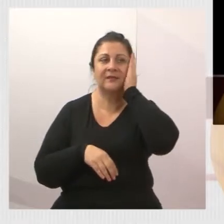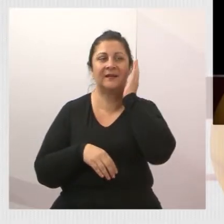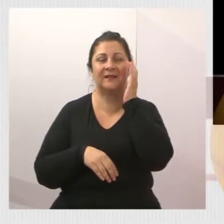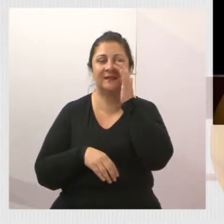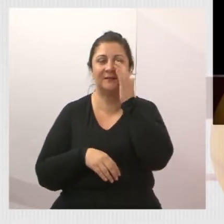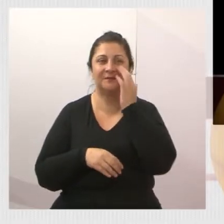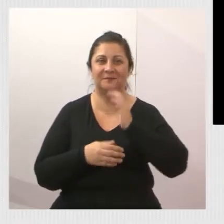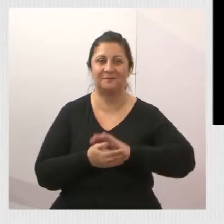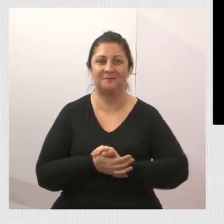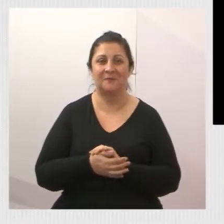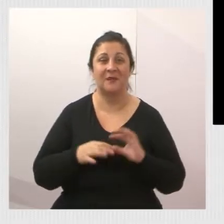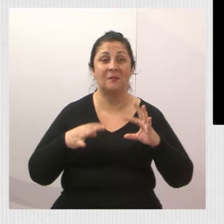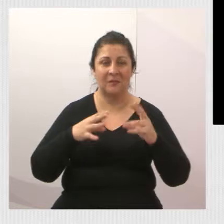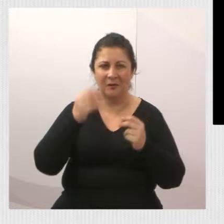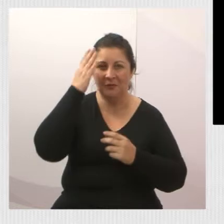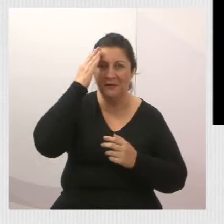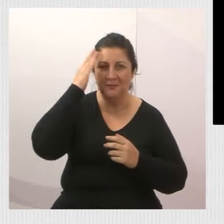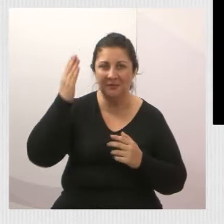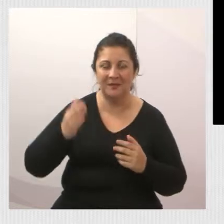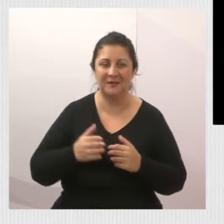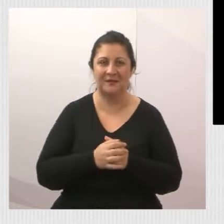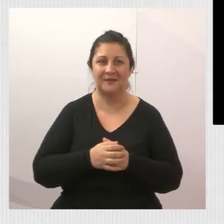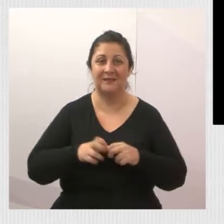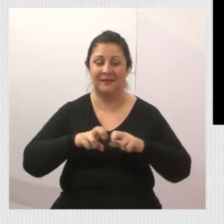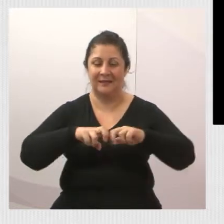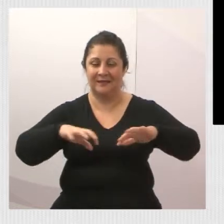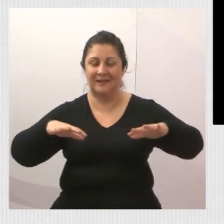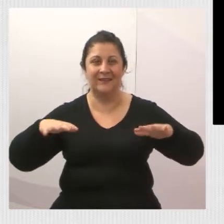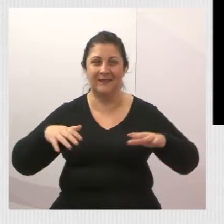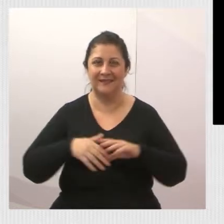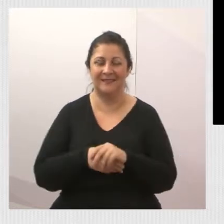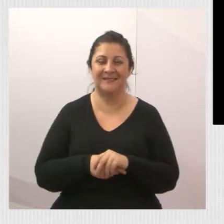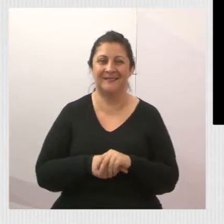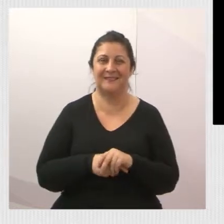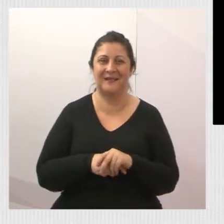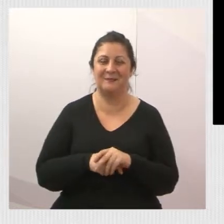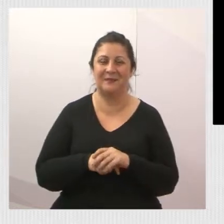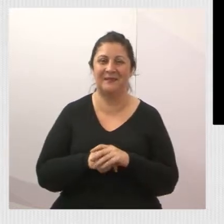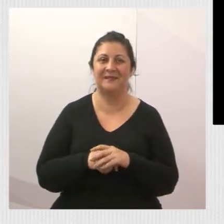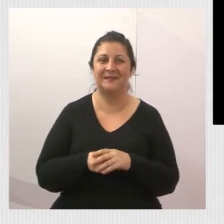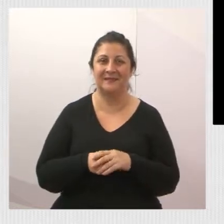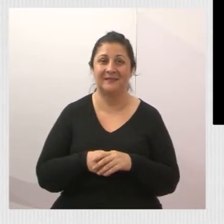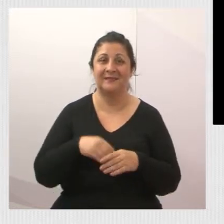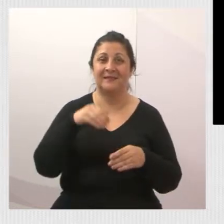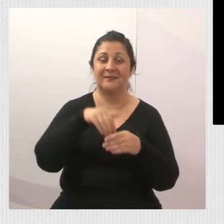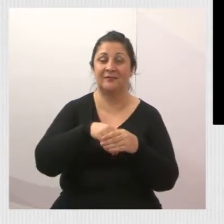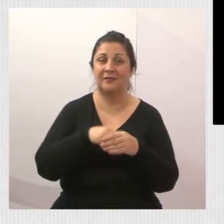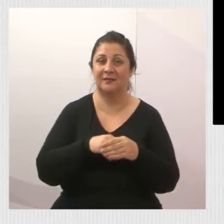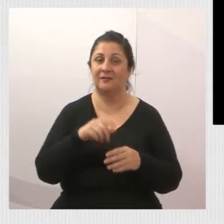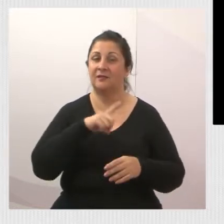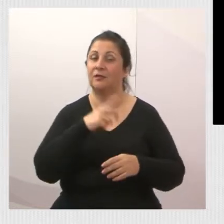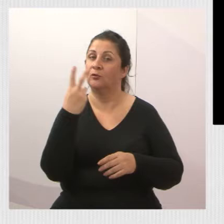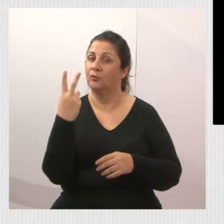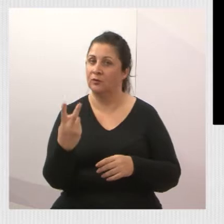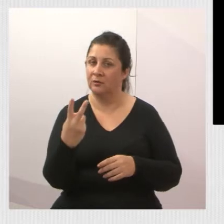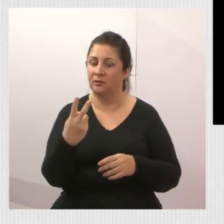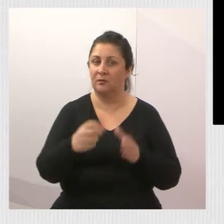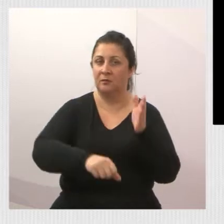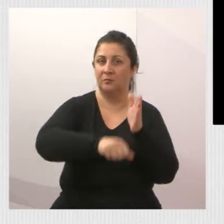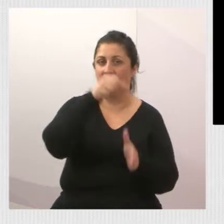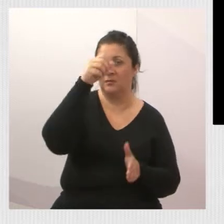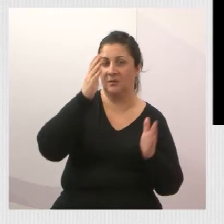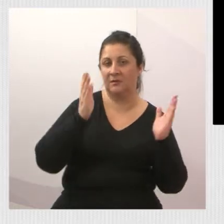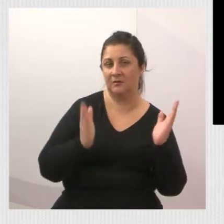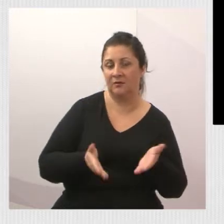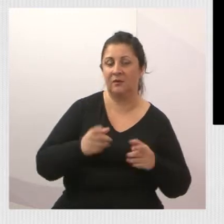tenham ciência, quem está nos assistindo, quem está na galeria e quem está aqui presente, essa votação do LOA ocorre em 2 momentos, em 2 turnos. Uma primeira